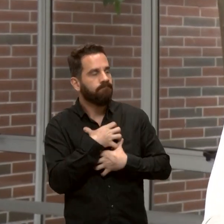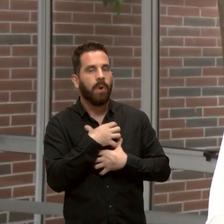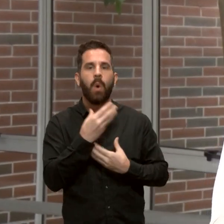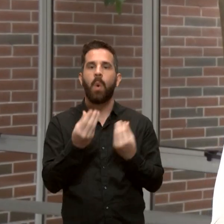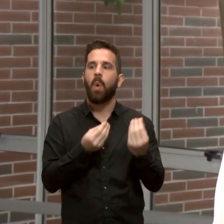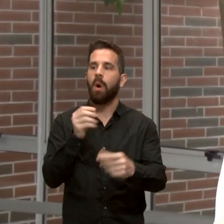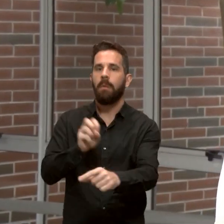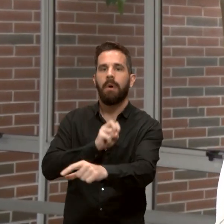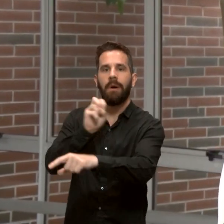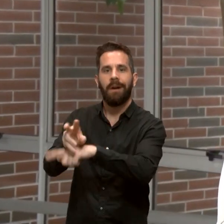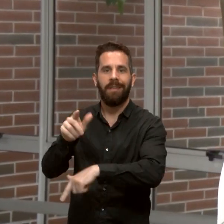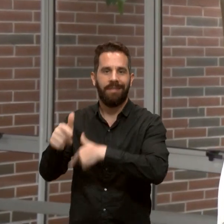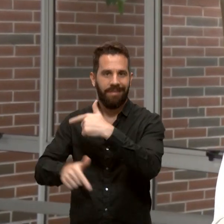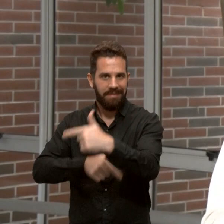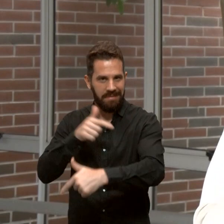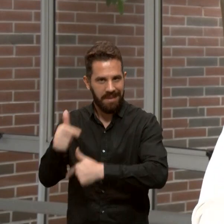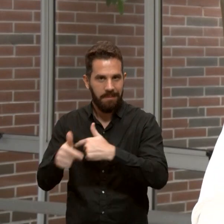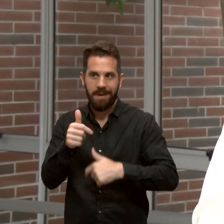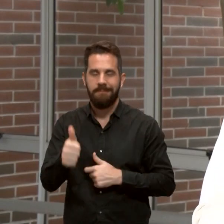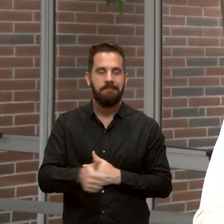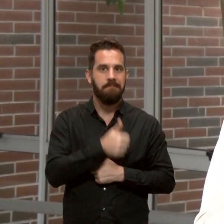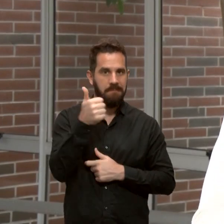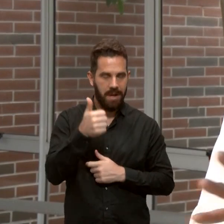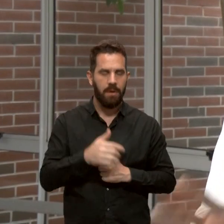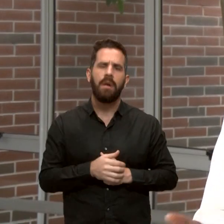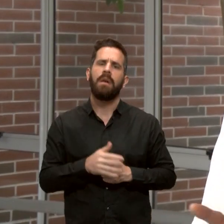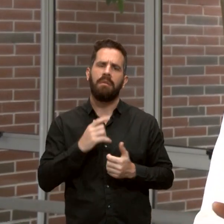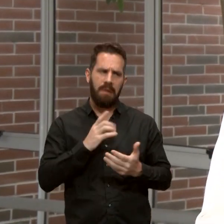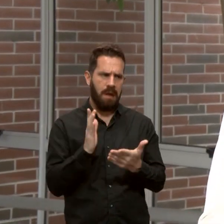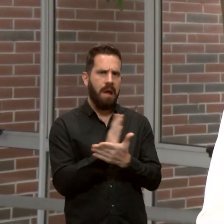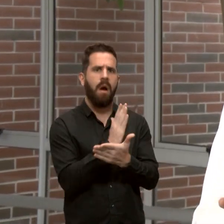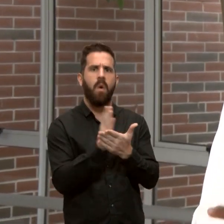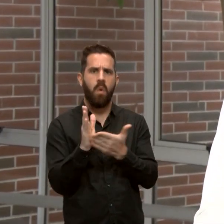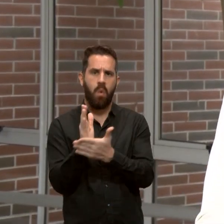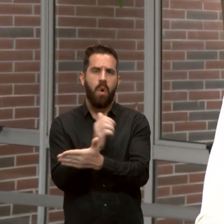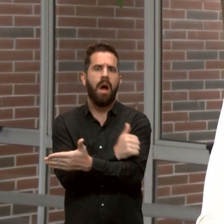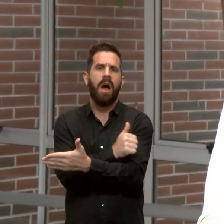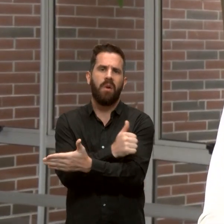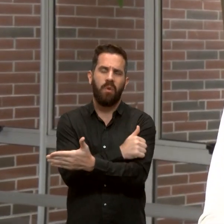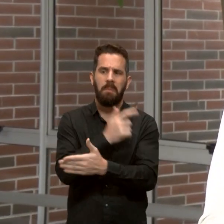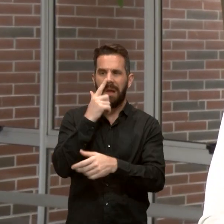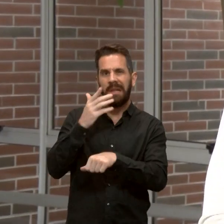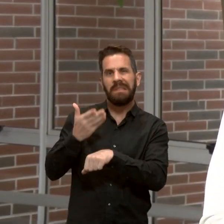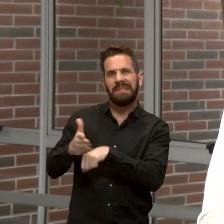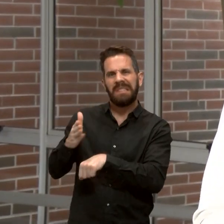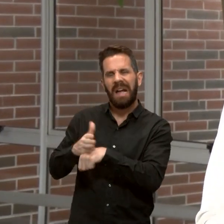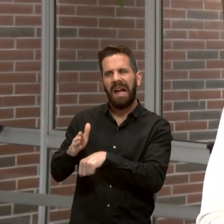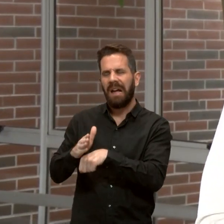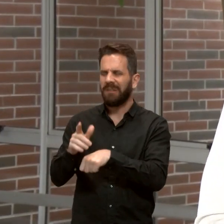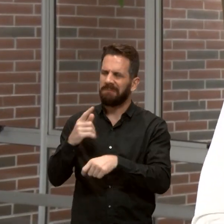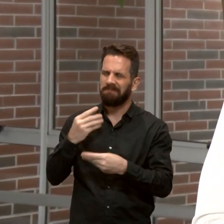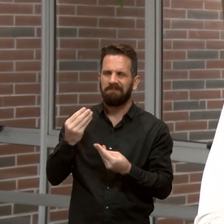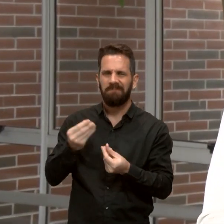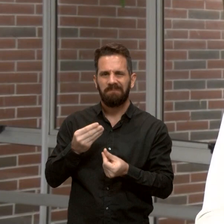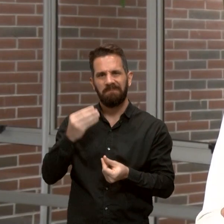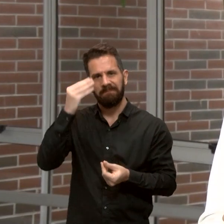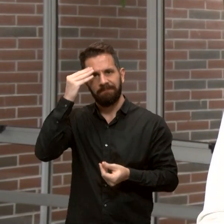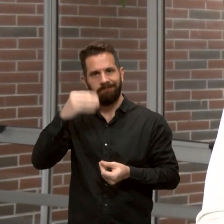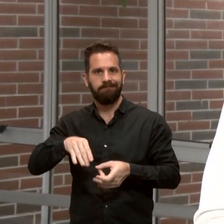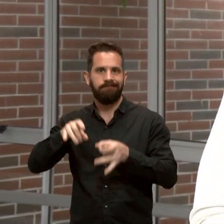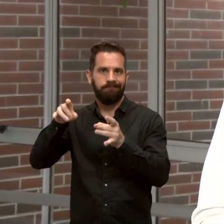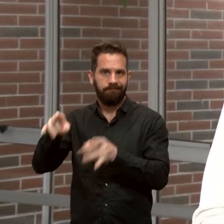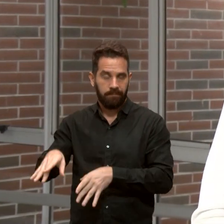temos alguns estudantes, né, que têm cursado estágio e têm deixado de lado a graduação, então é importante que esse